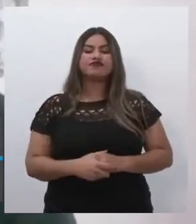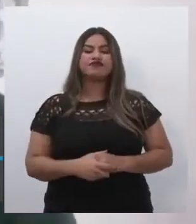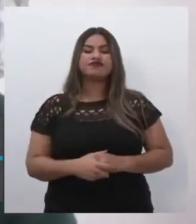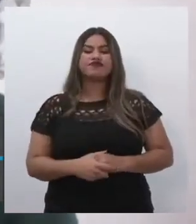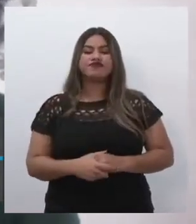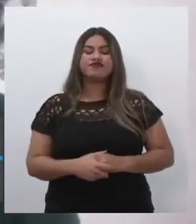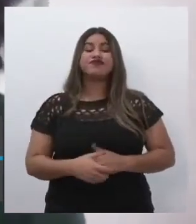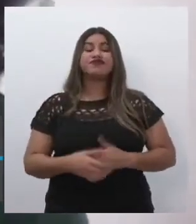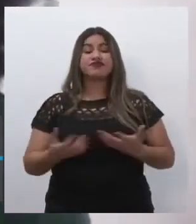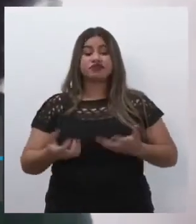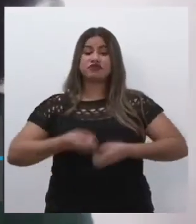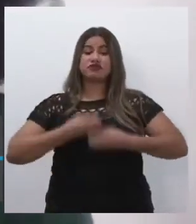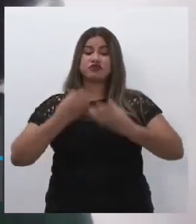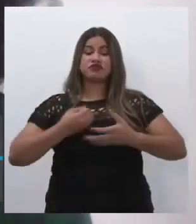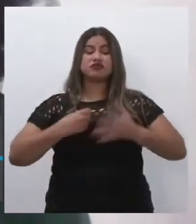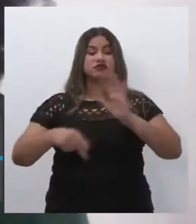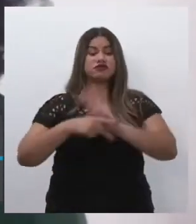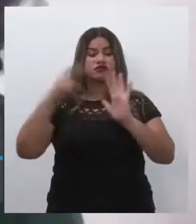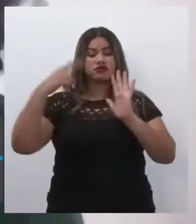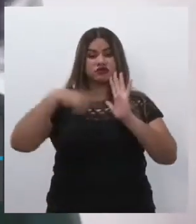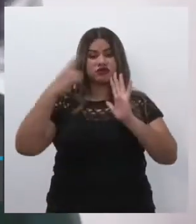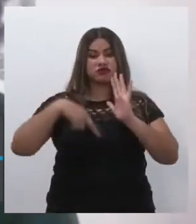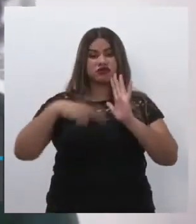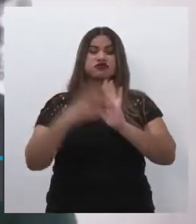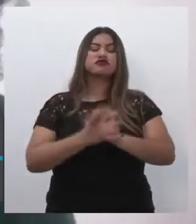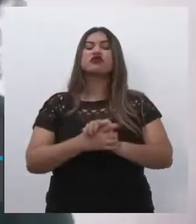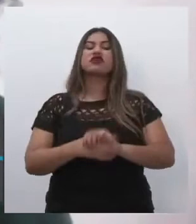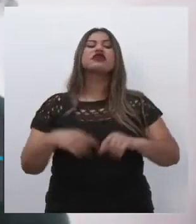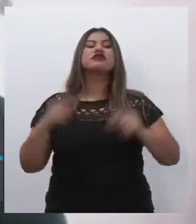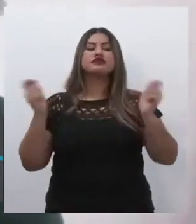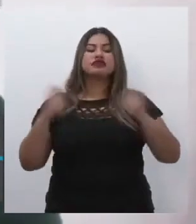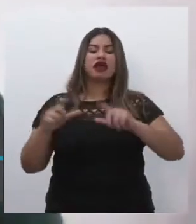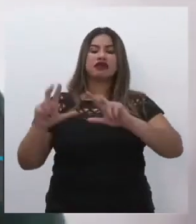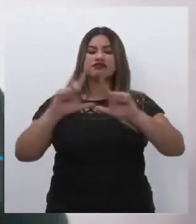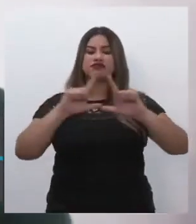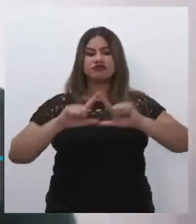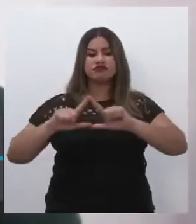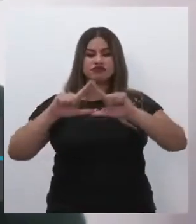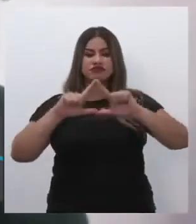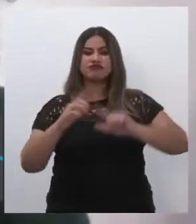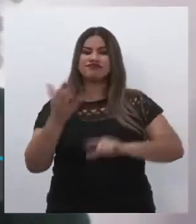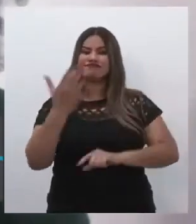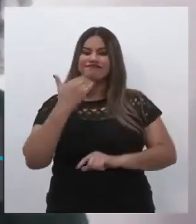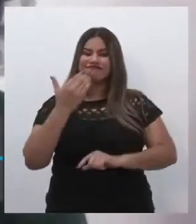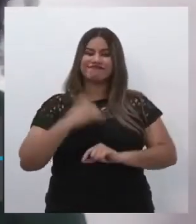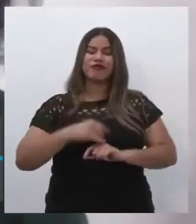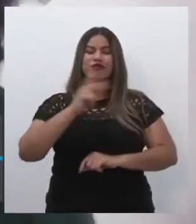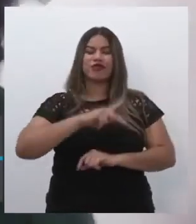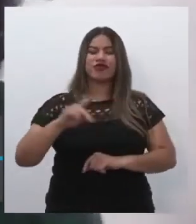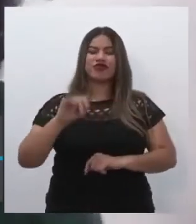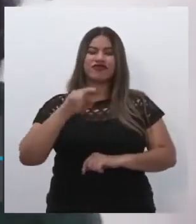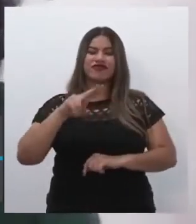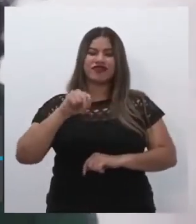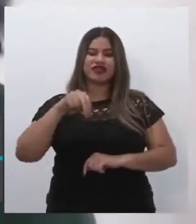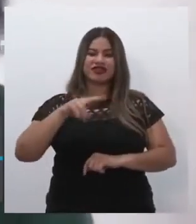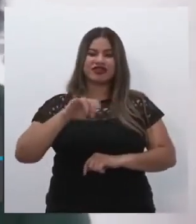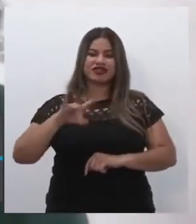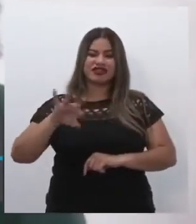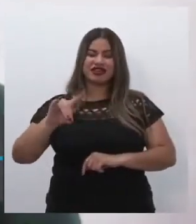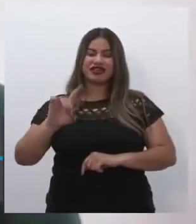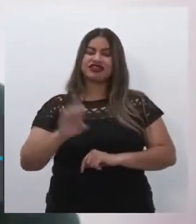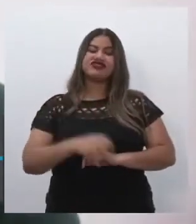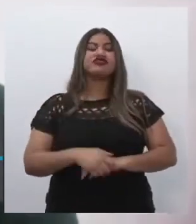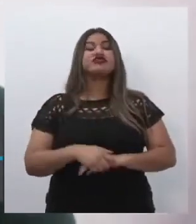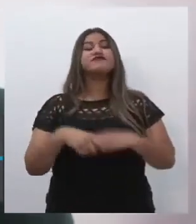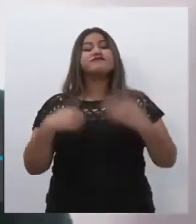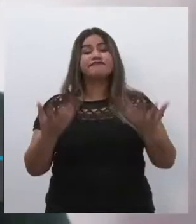fluentes de leitura. Podemos também trabalhar uma pirâmide de alimentação, fala a professora Ivanide. Então, a nossa